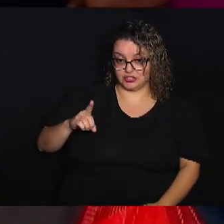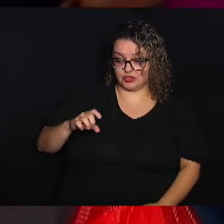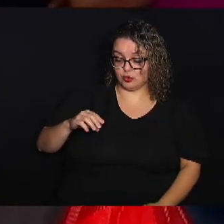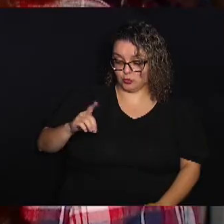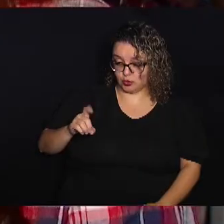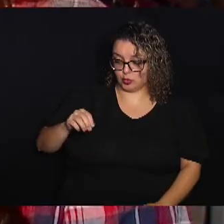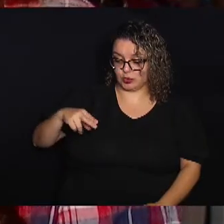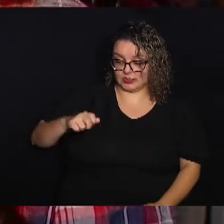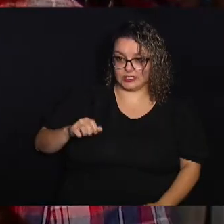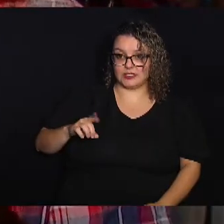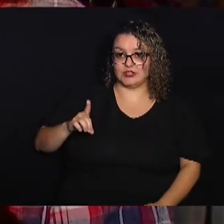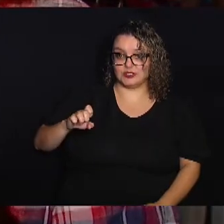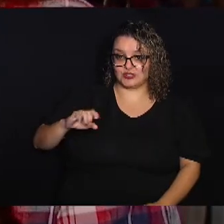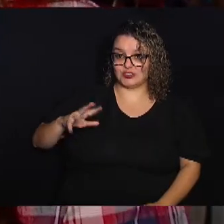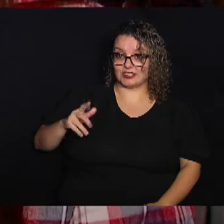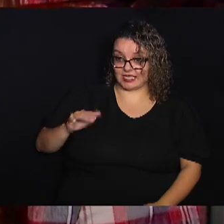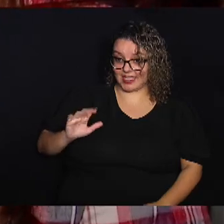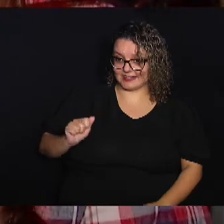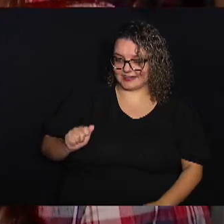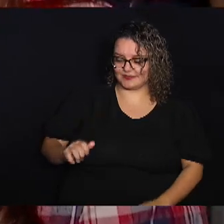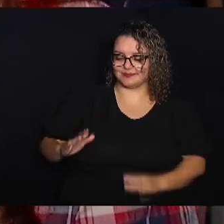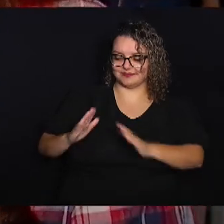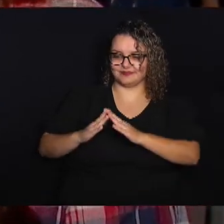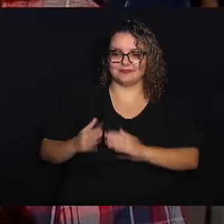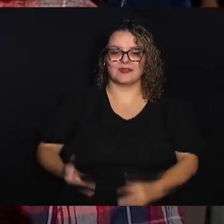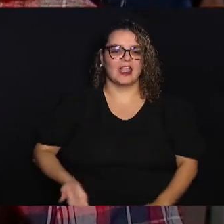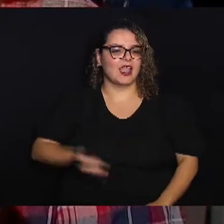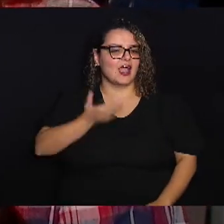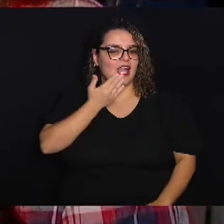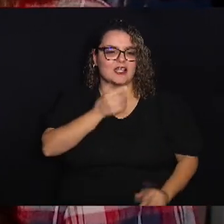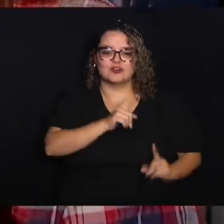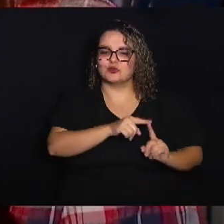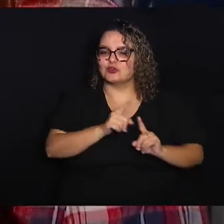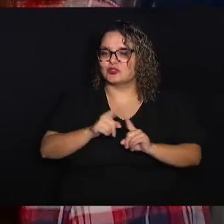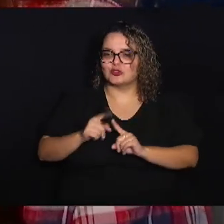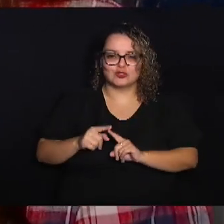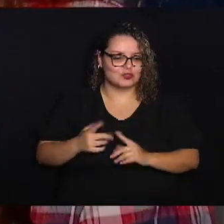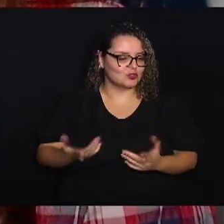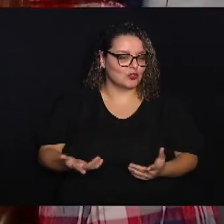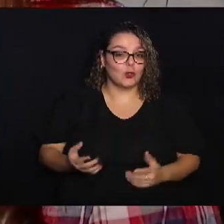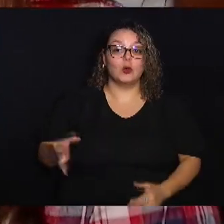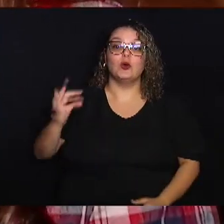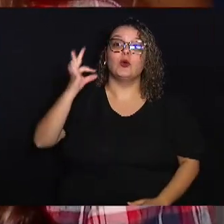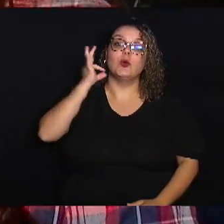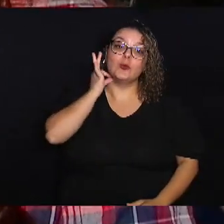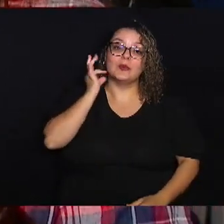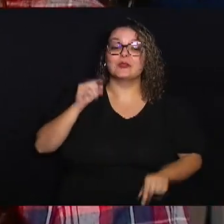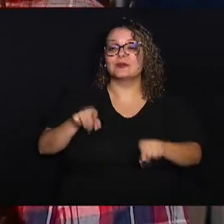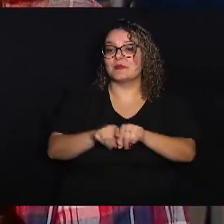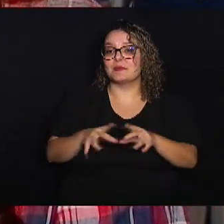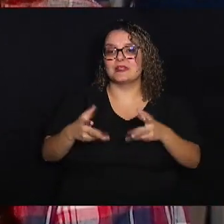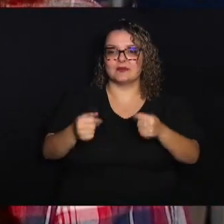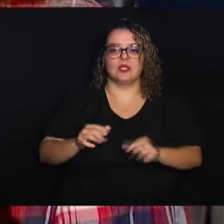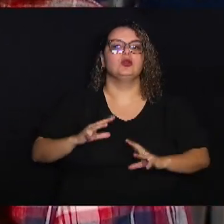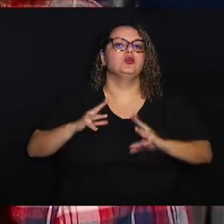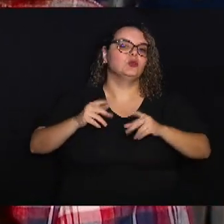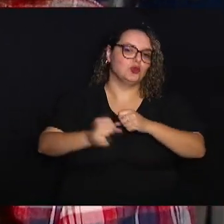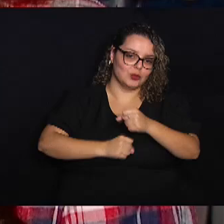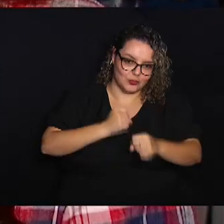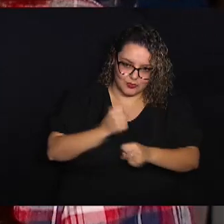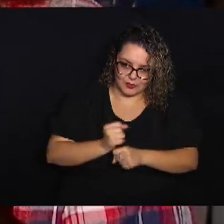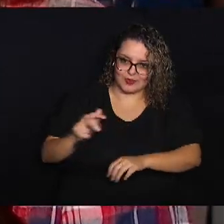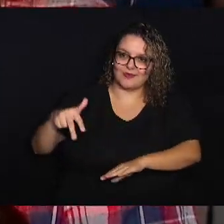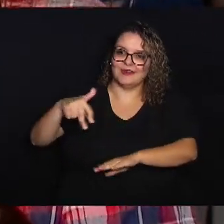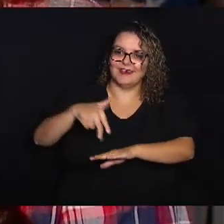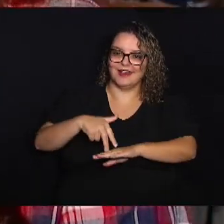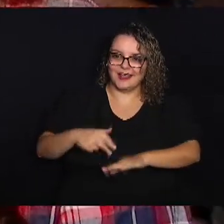festa junina. As comidas típicas, maravilhosas. As comidas típicas, o bingo, maravilhoso. Todo ano eu venho, todo ano eu